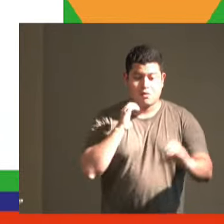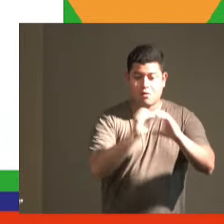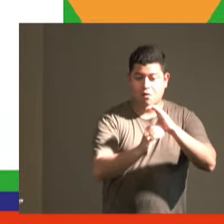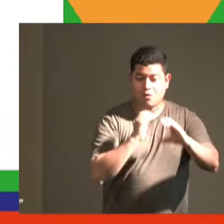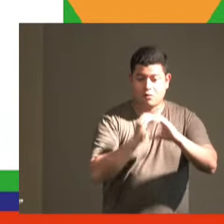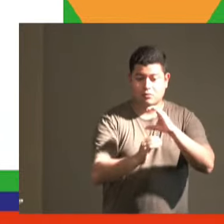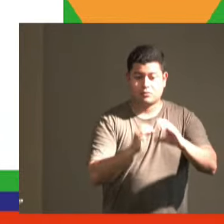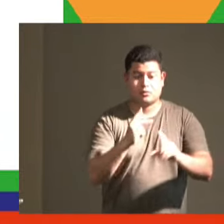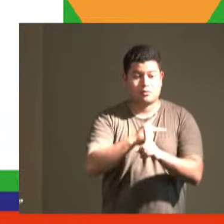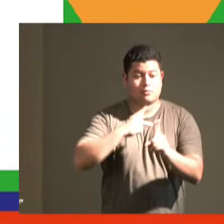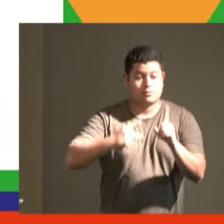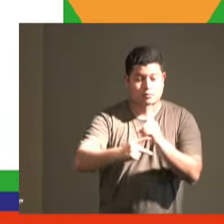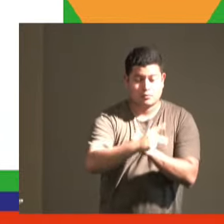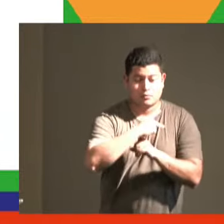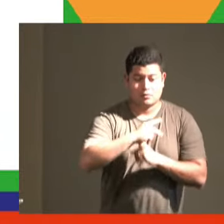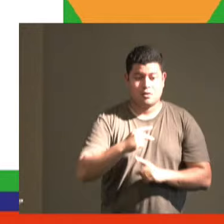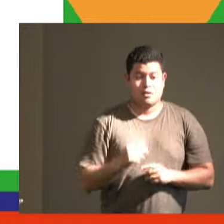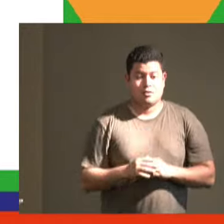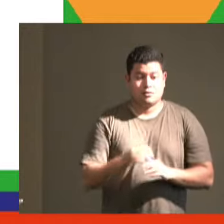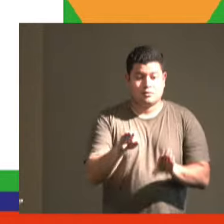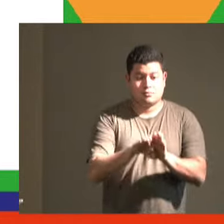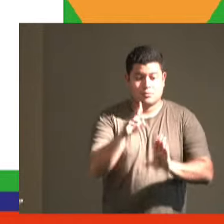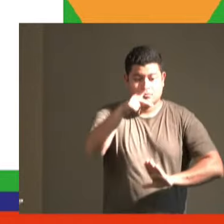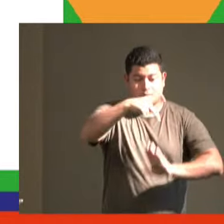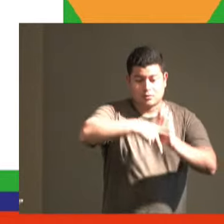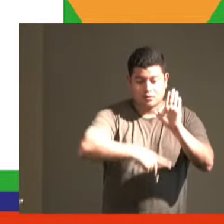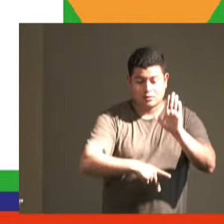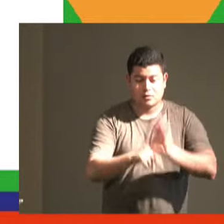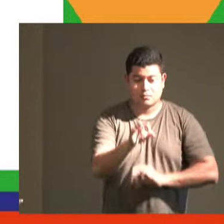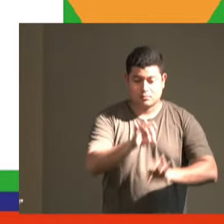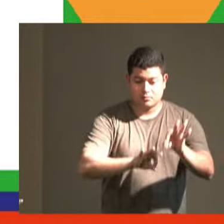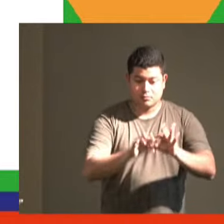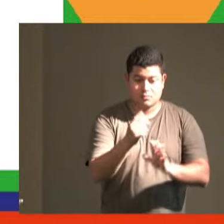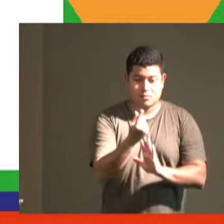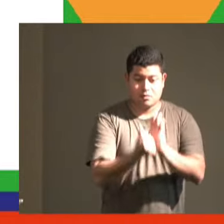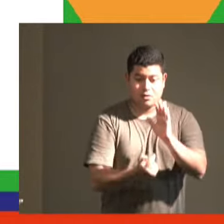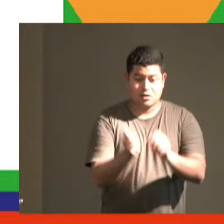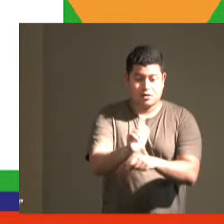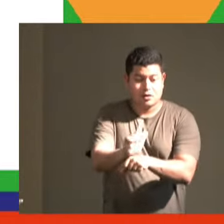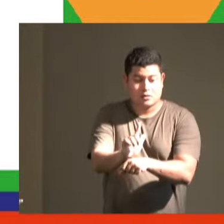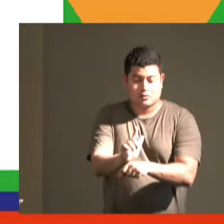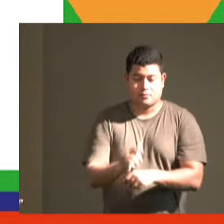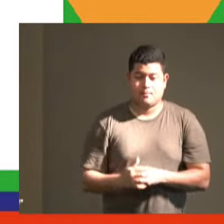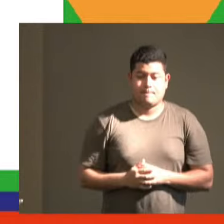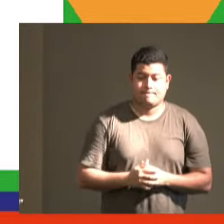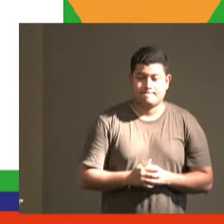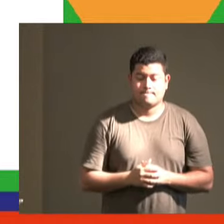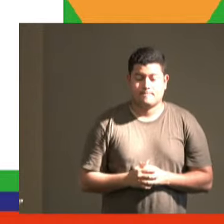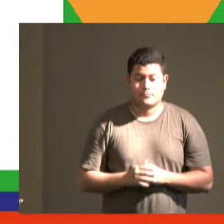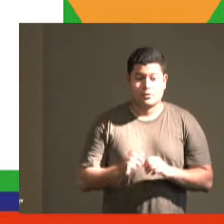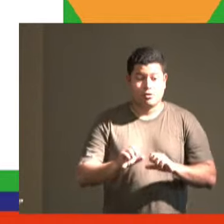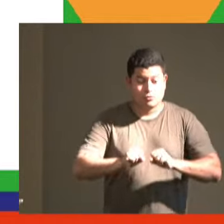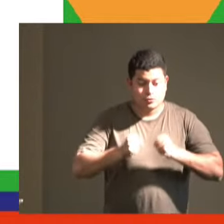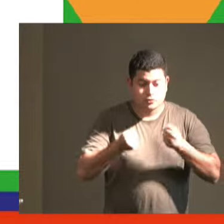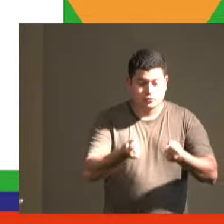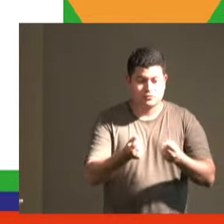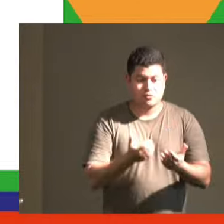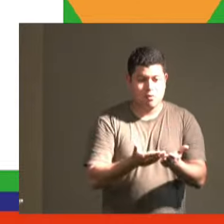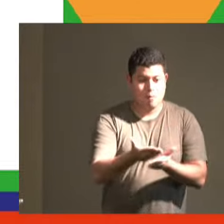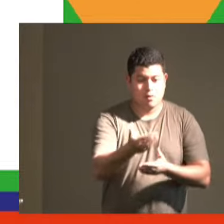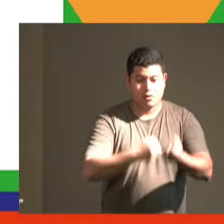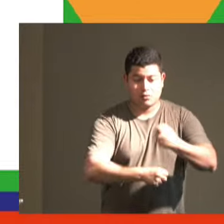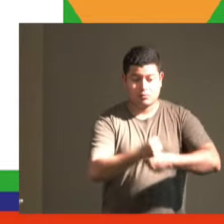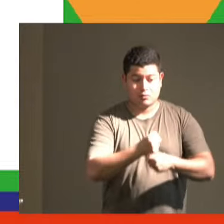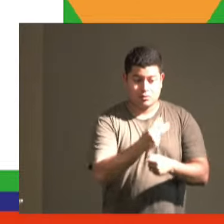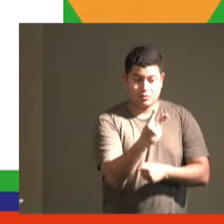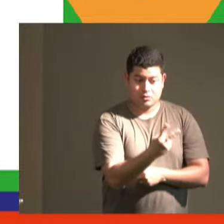da Previdência Social, do Planejamento, Orçamento e Gestão. Então, foi um grande esforço feito em 2011,